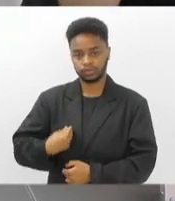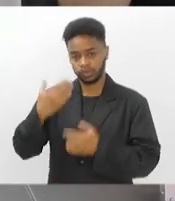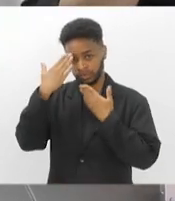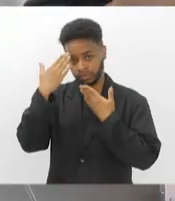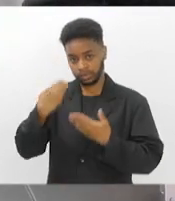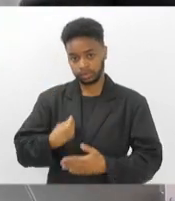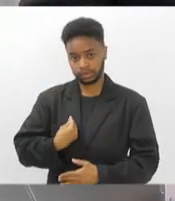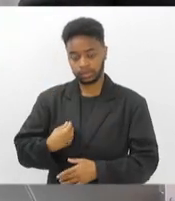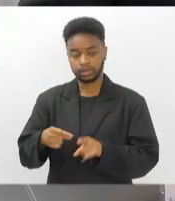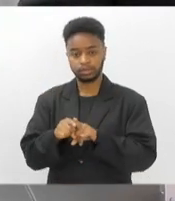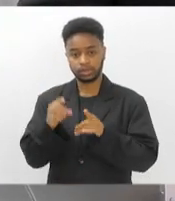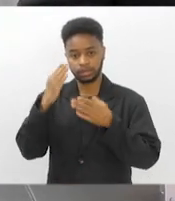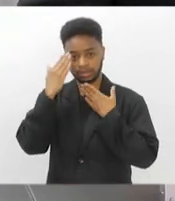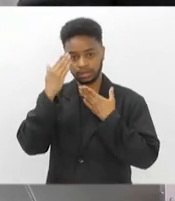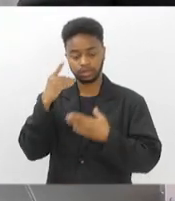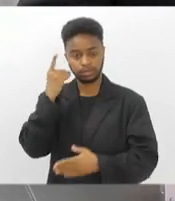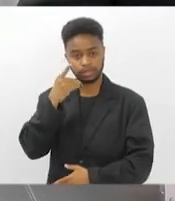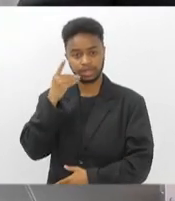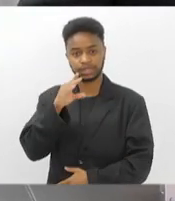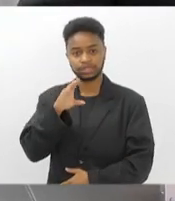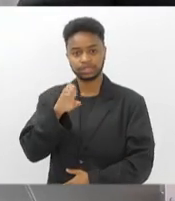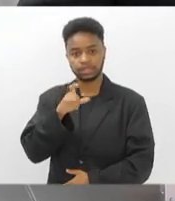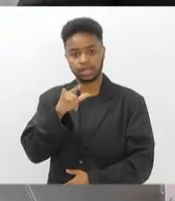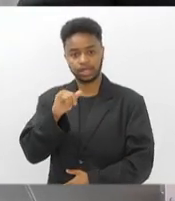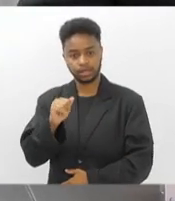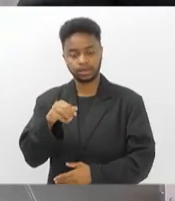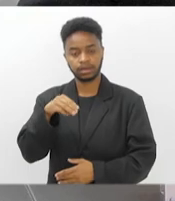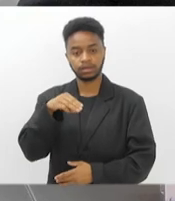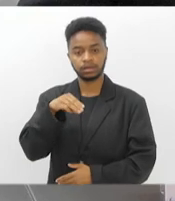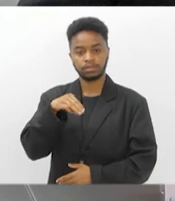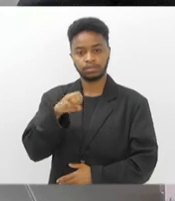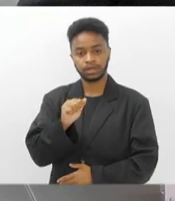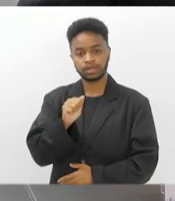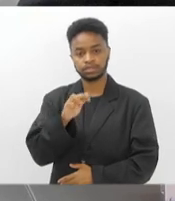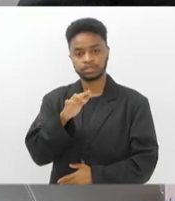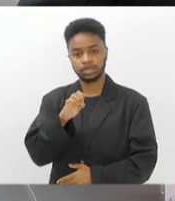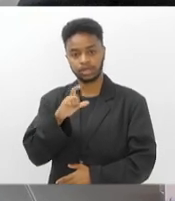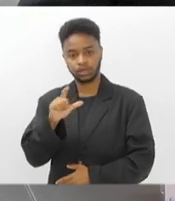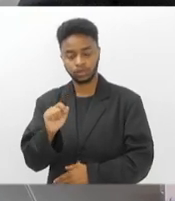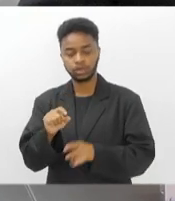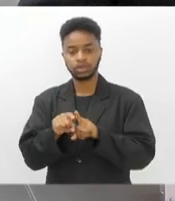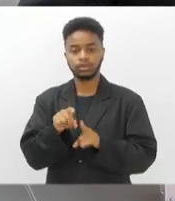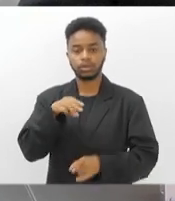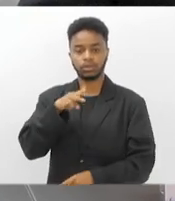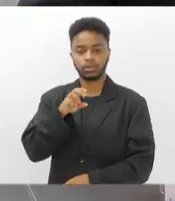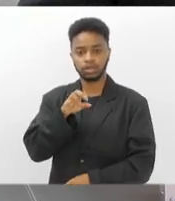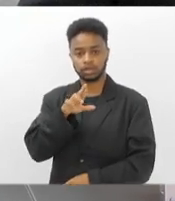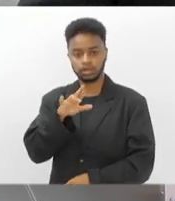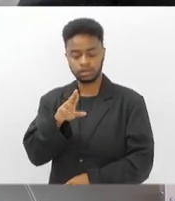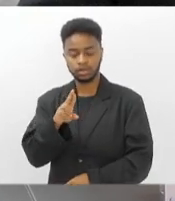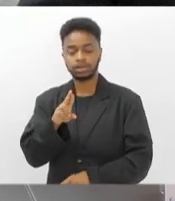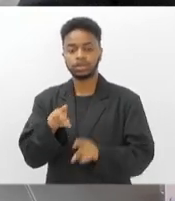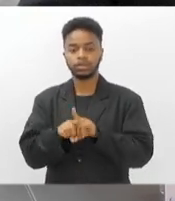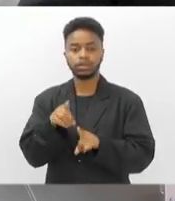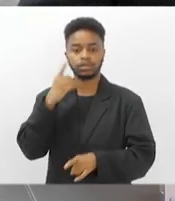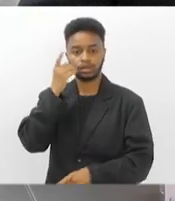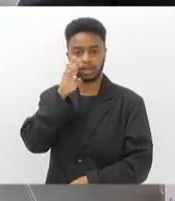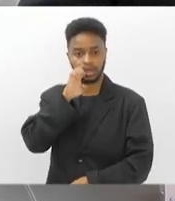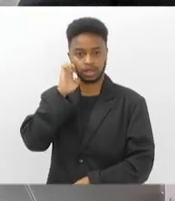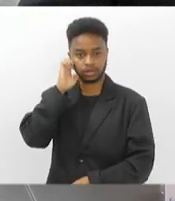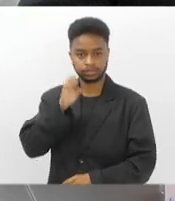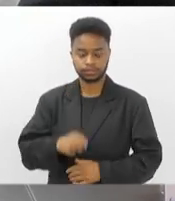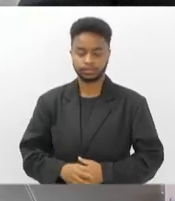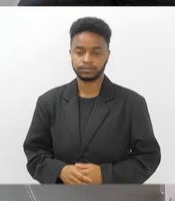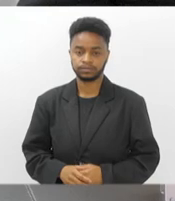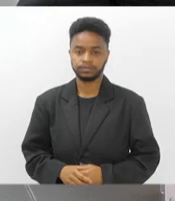deputada Célia Jordão Deputado Marcelo Dino deputado munin Neto e deputada Élica takimoto e dizendo